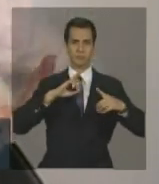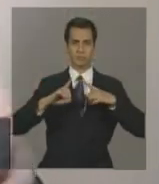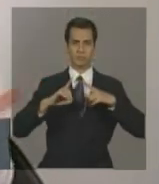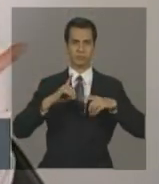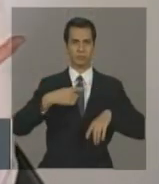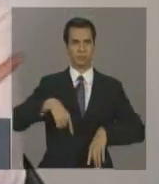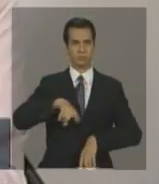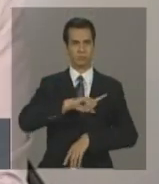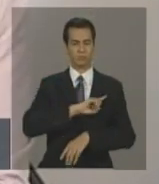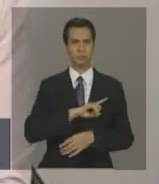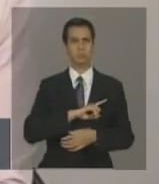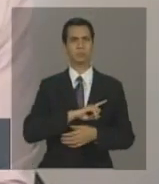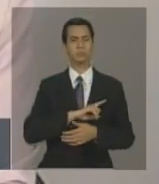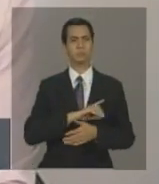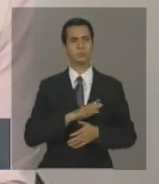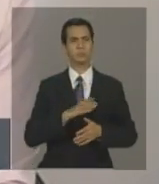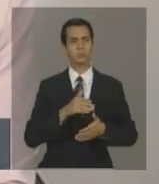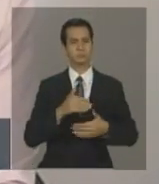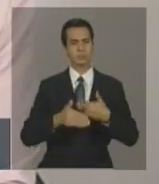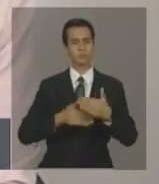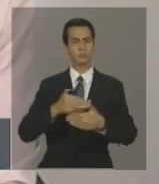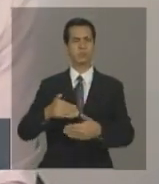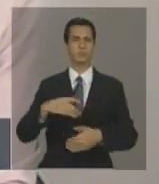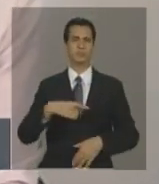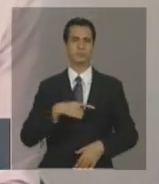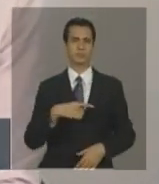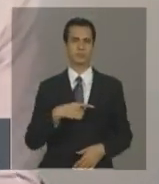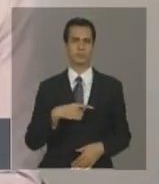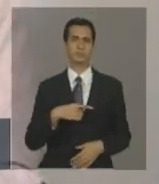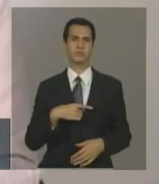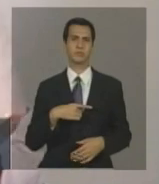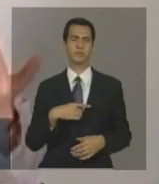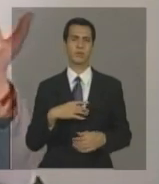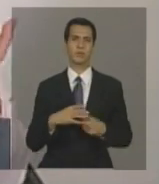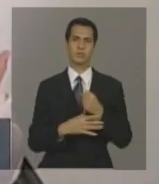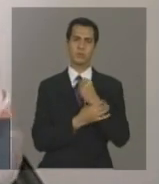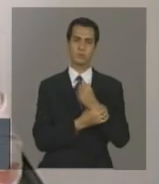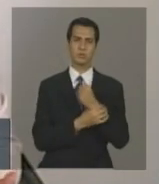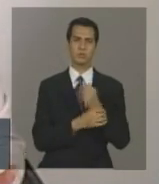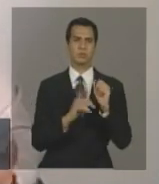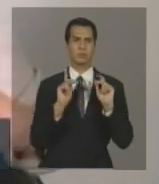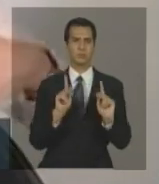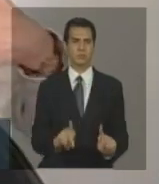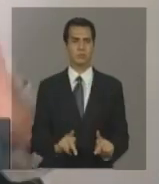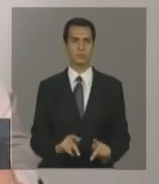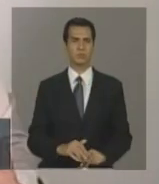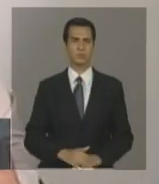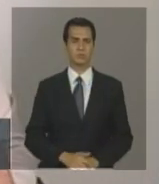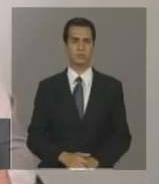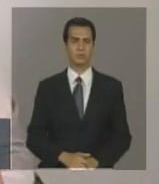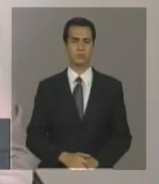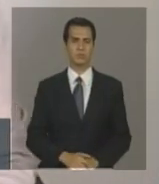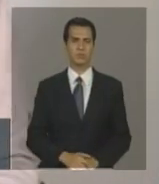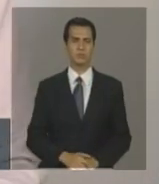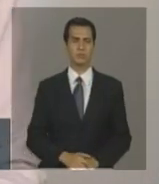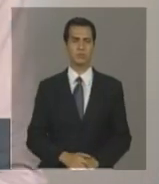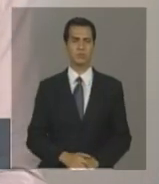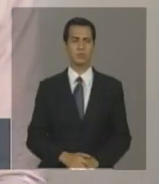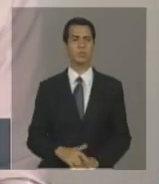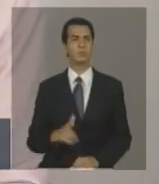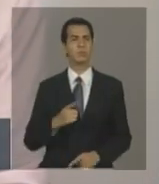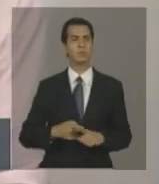por dentro das estruturas de segurança pública, para não termos na segurança pública, predominantemente,